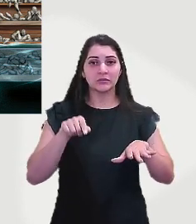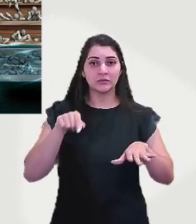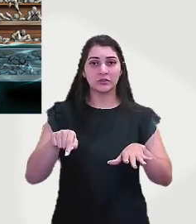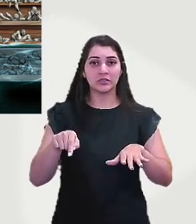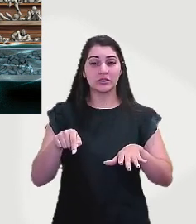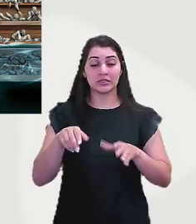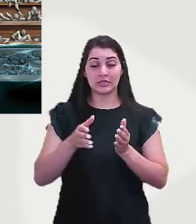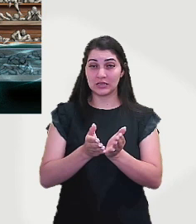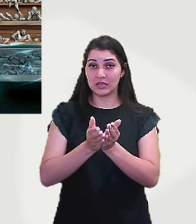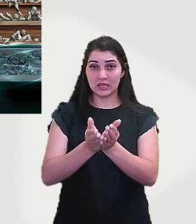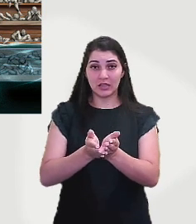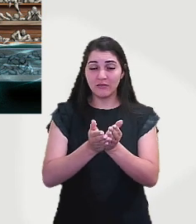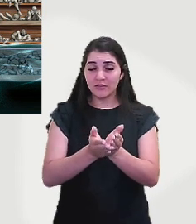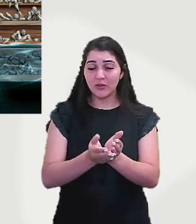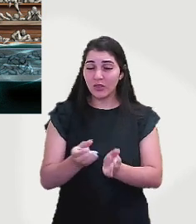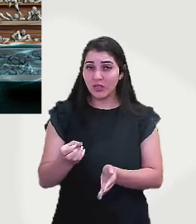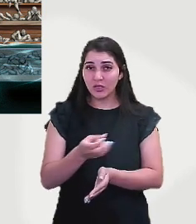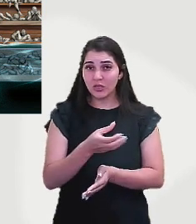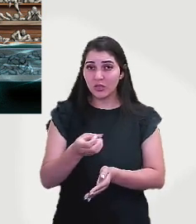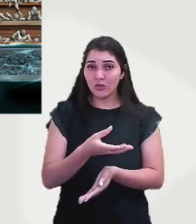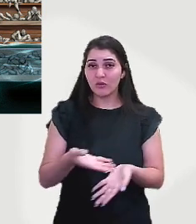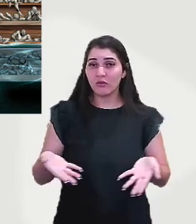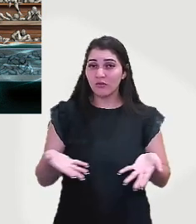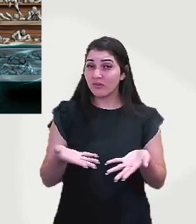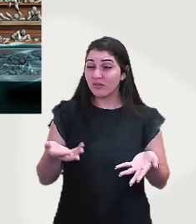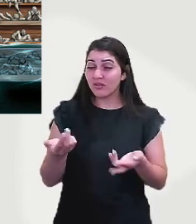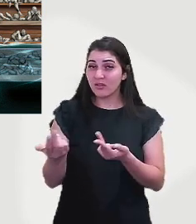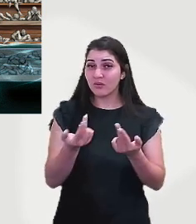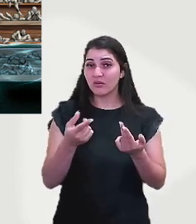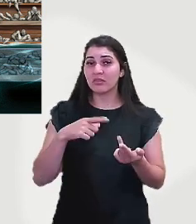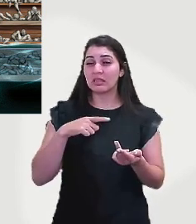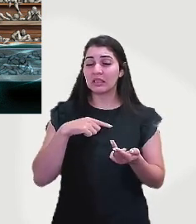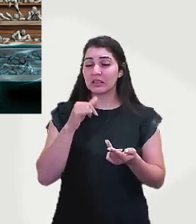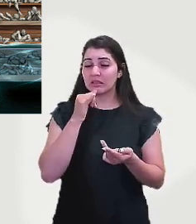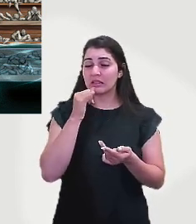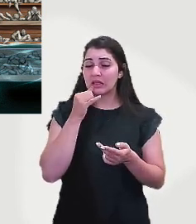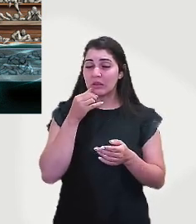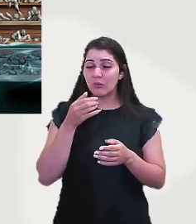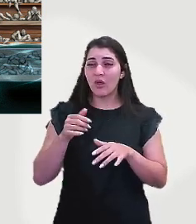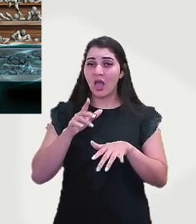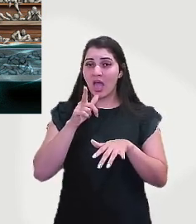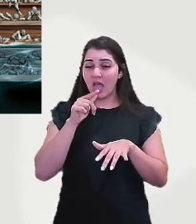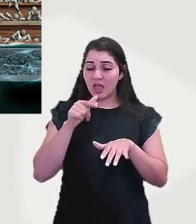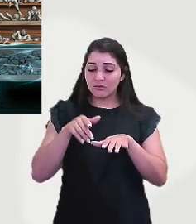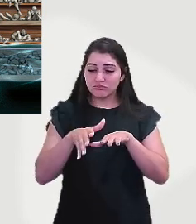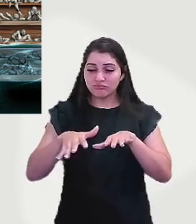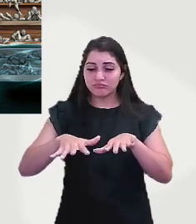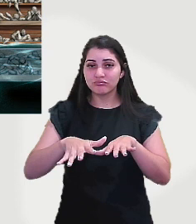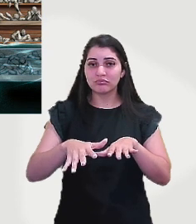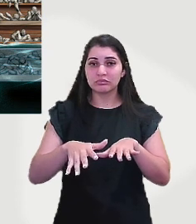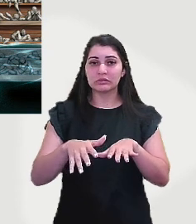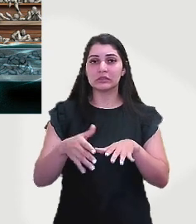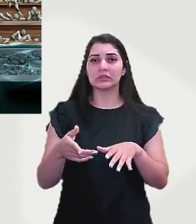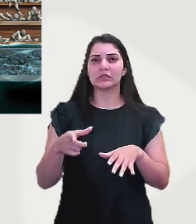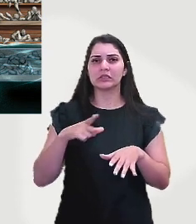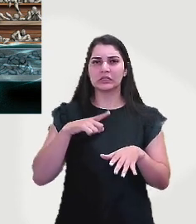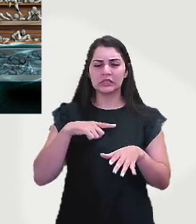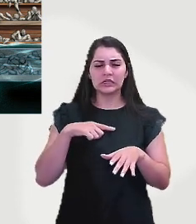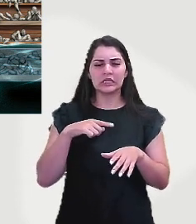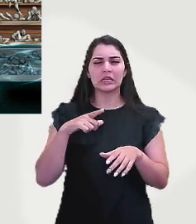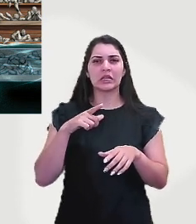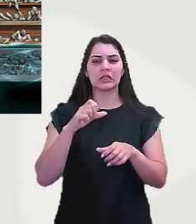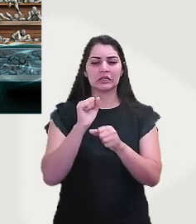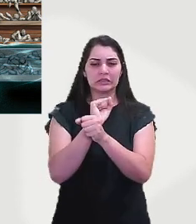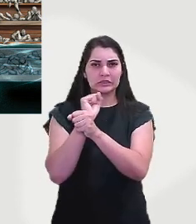mesma modernidade que os navios atuais. Ele tinha as infiltrações e assim por diante. Então, professor, eles tinham que vir acorrentados,